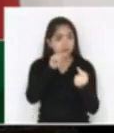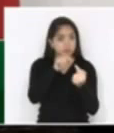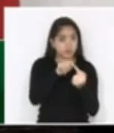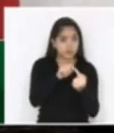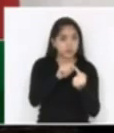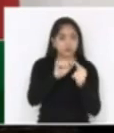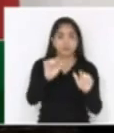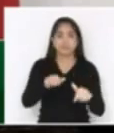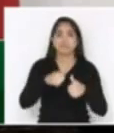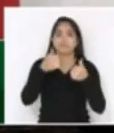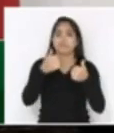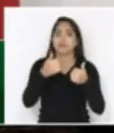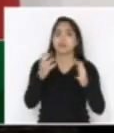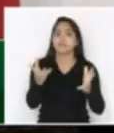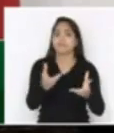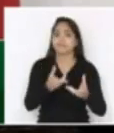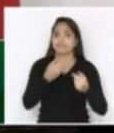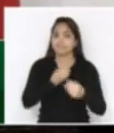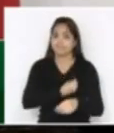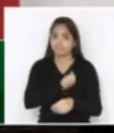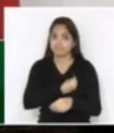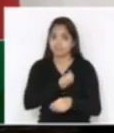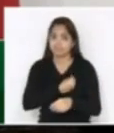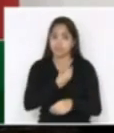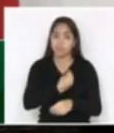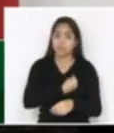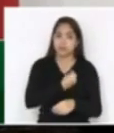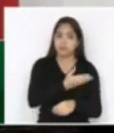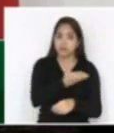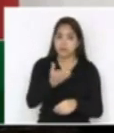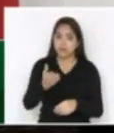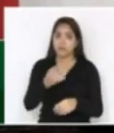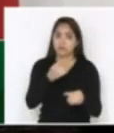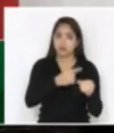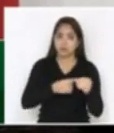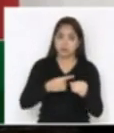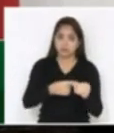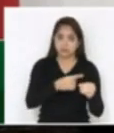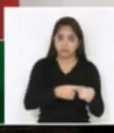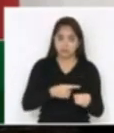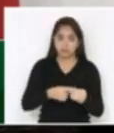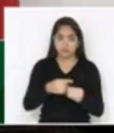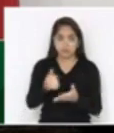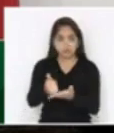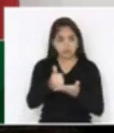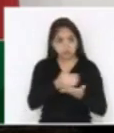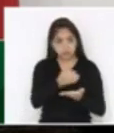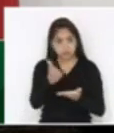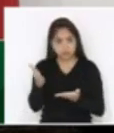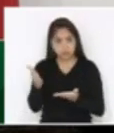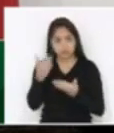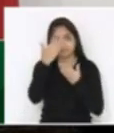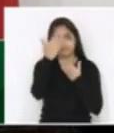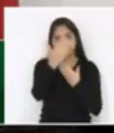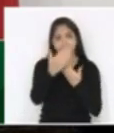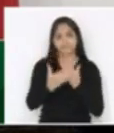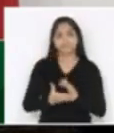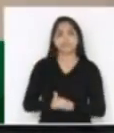melhor qualidade de vida às pessoas que moram nos nossos municípios. Conte conosco, obrigado e uma boa tarde a